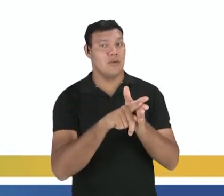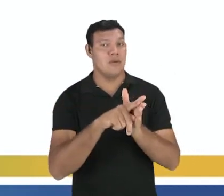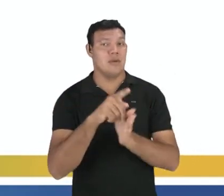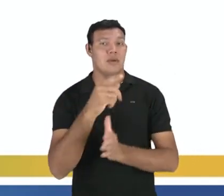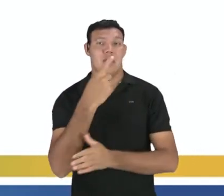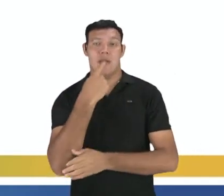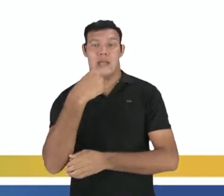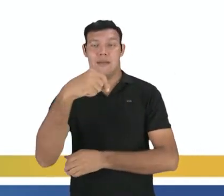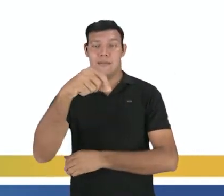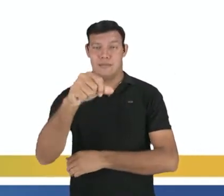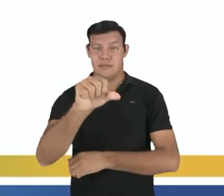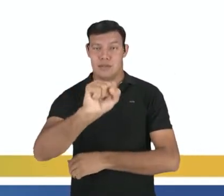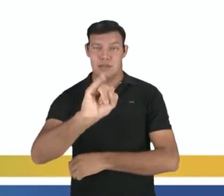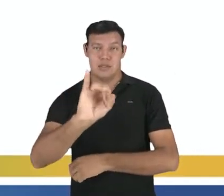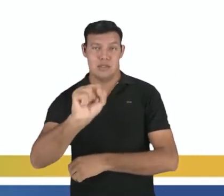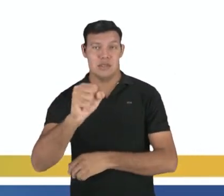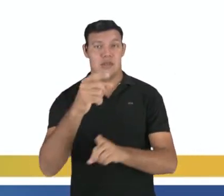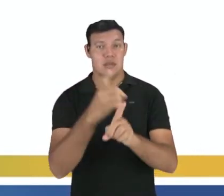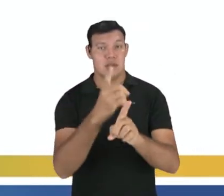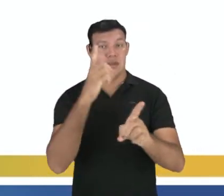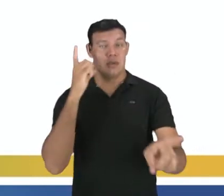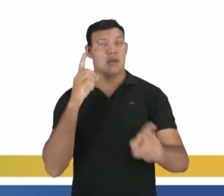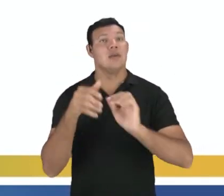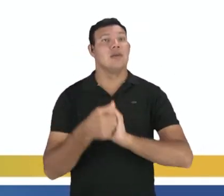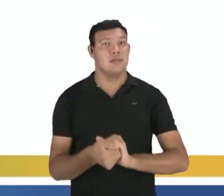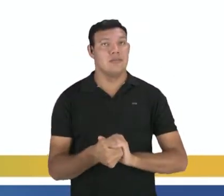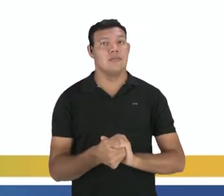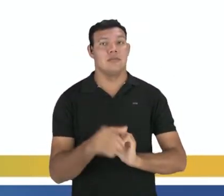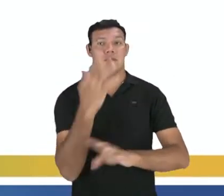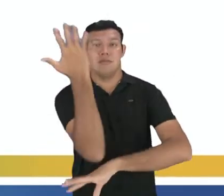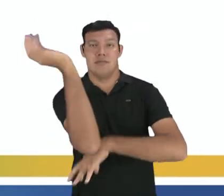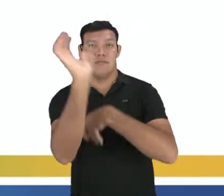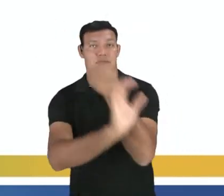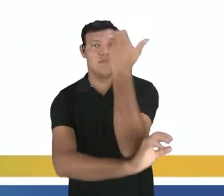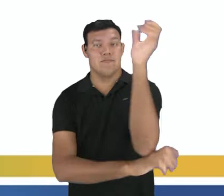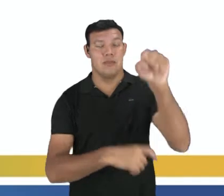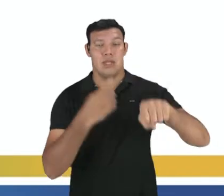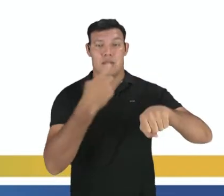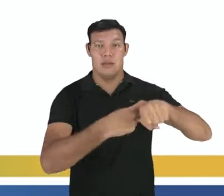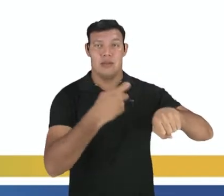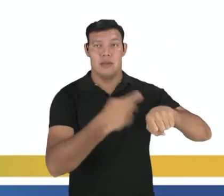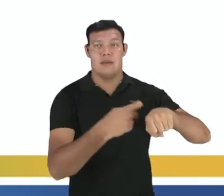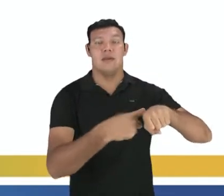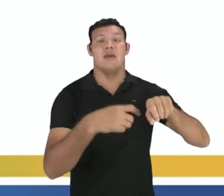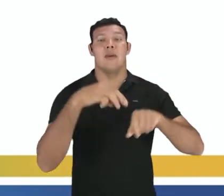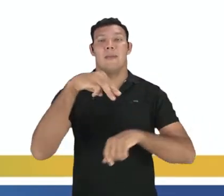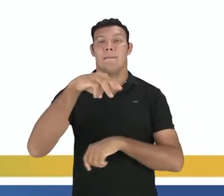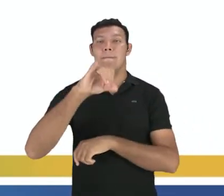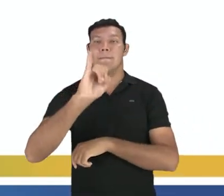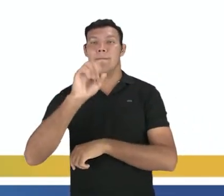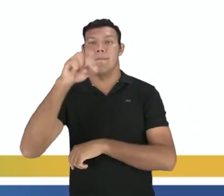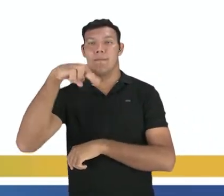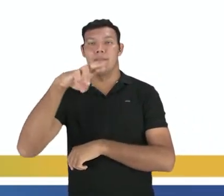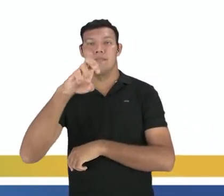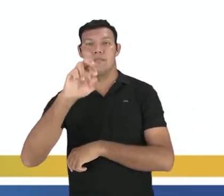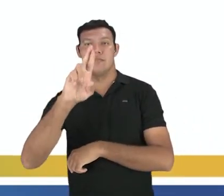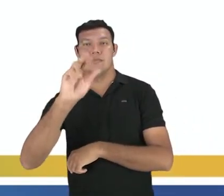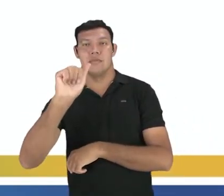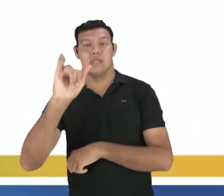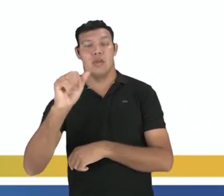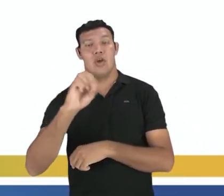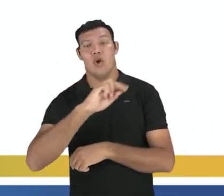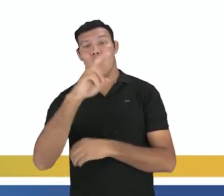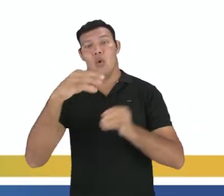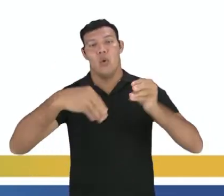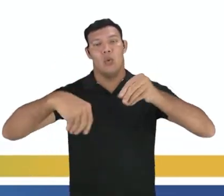sais? São encontrados na natureza no estado sólido, geralmente sob forma de minerais, ou dissolvidos, como no